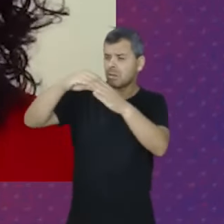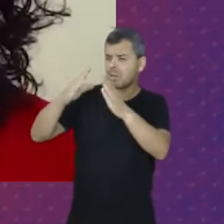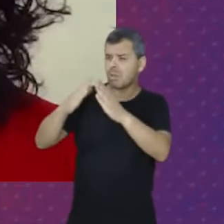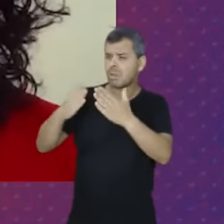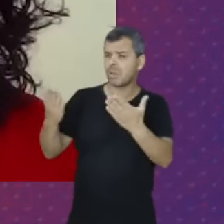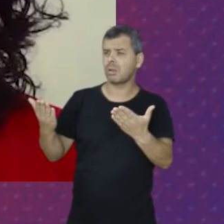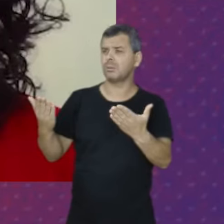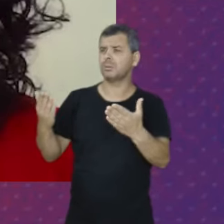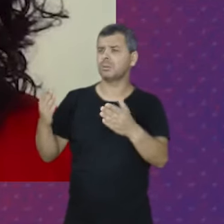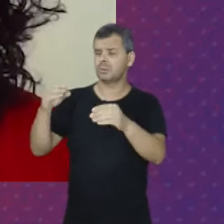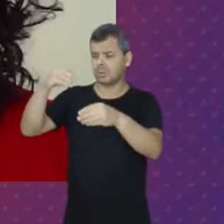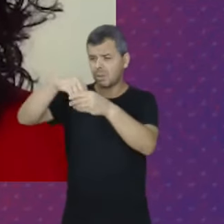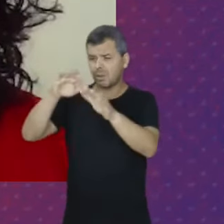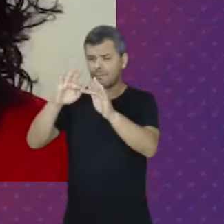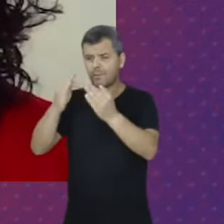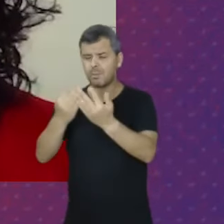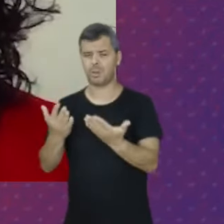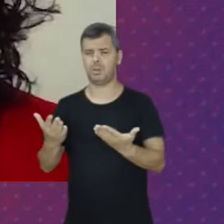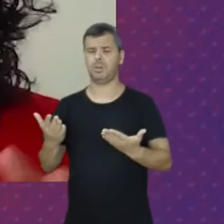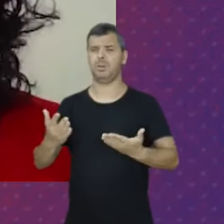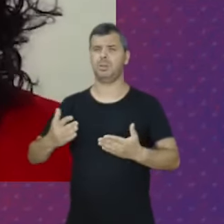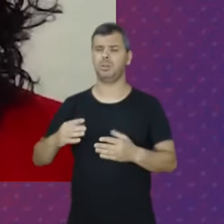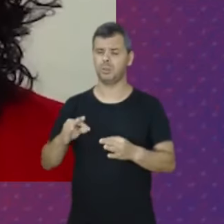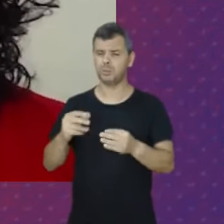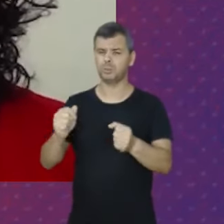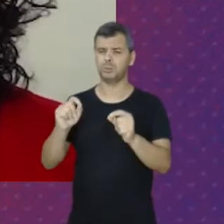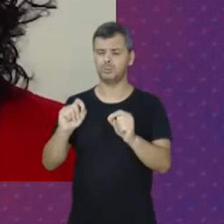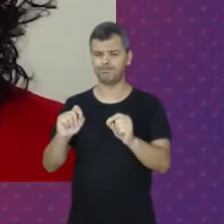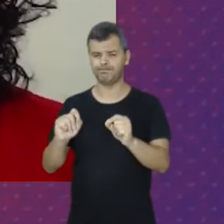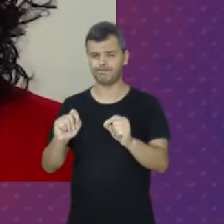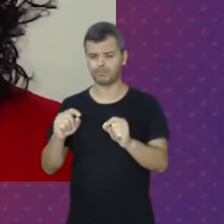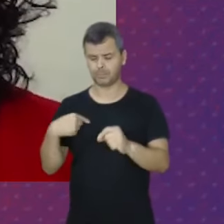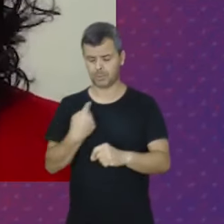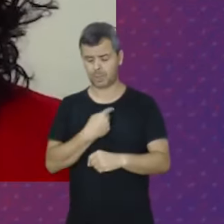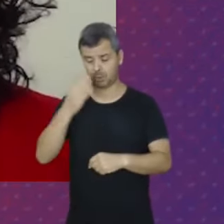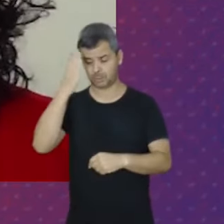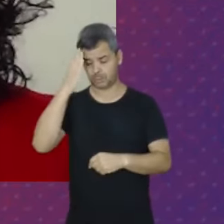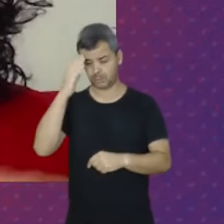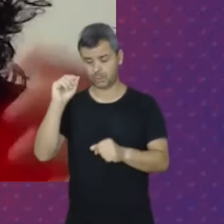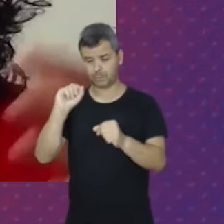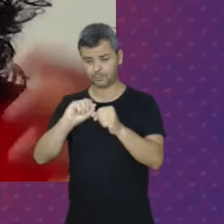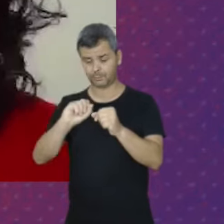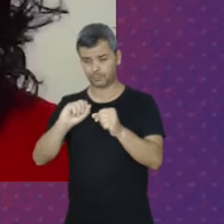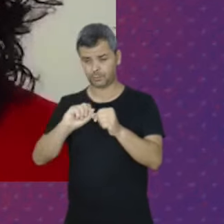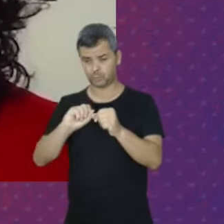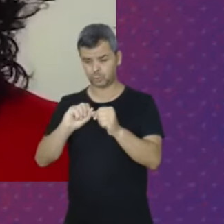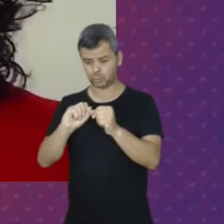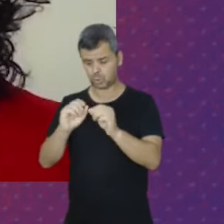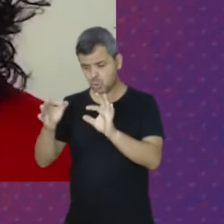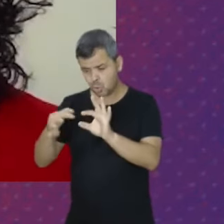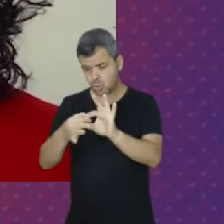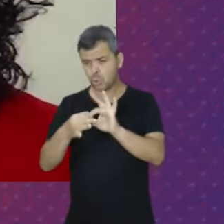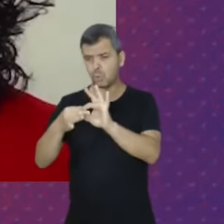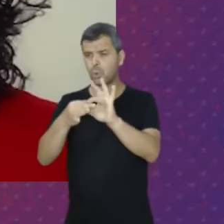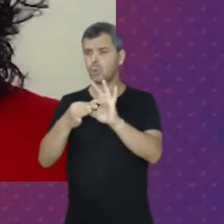dentro das nossas famílias, e tudo isso a gente só consegue fazer em